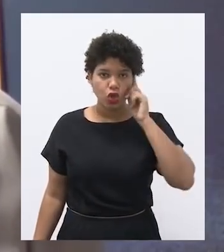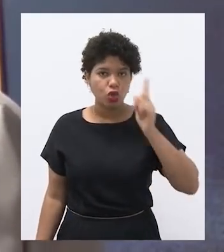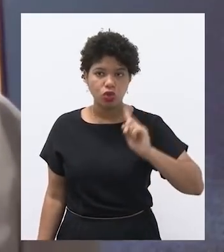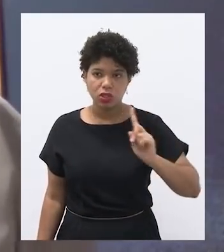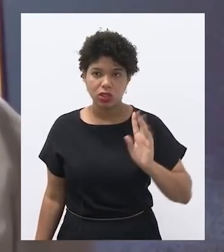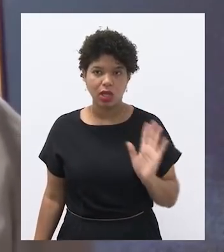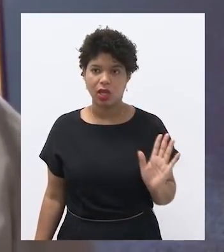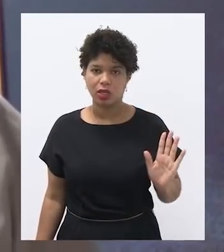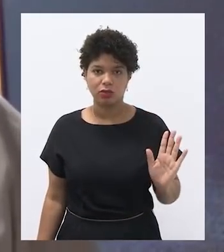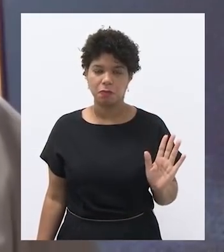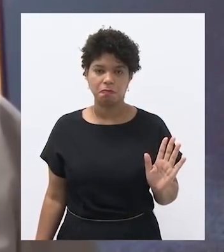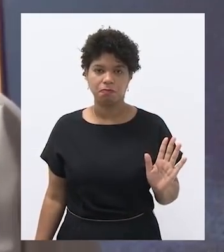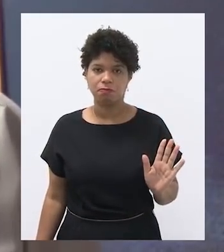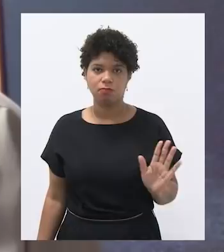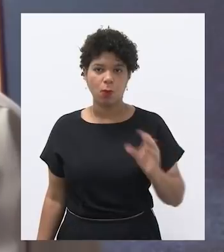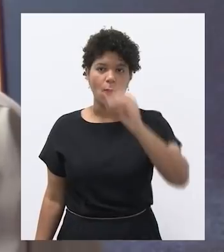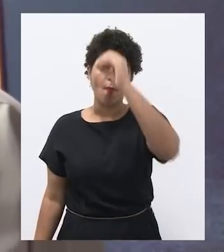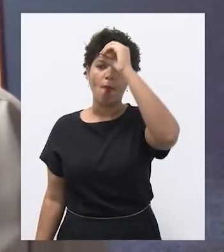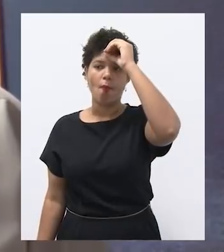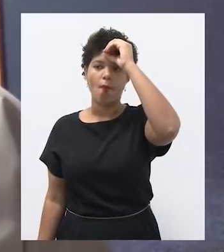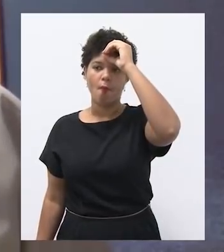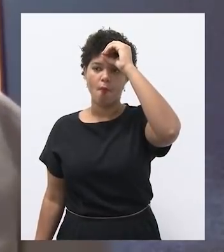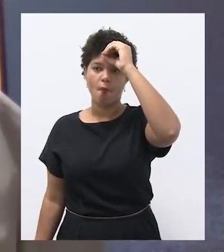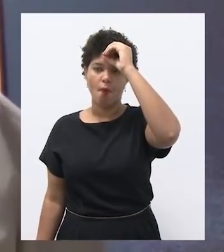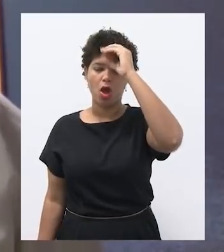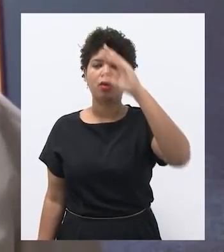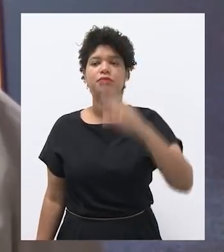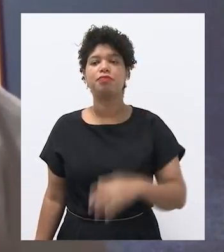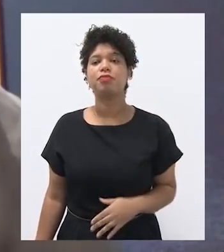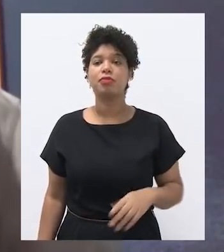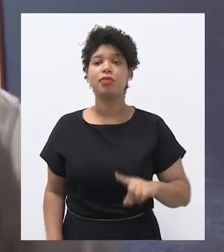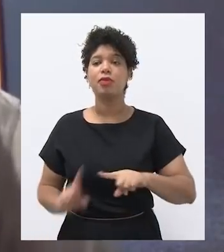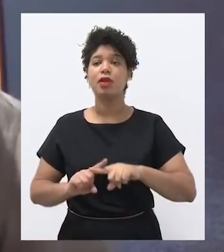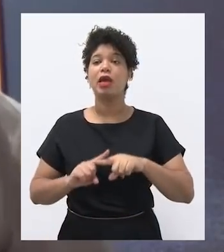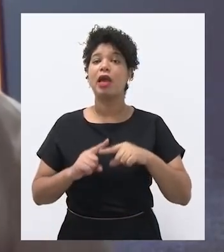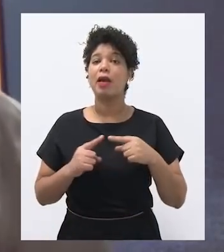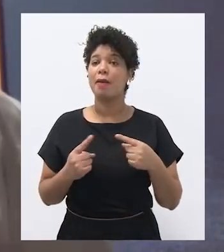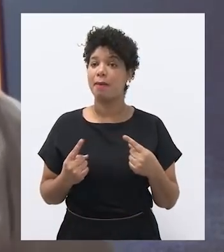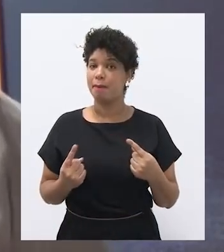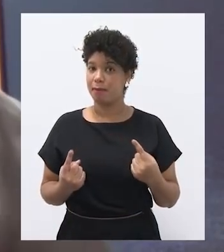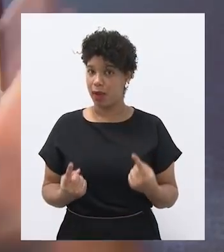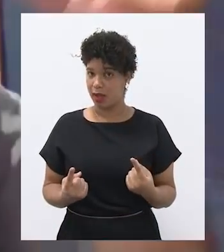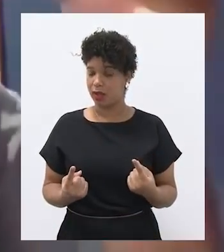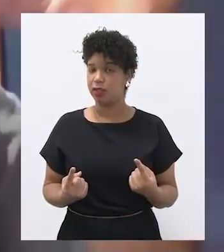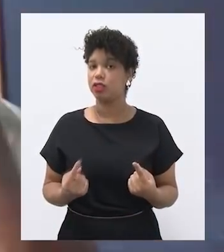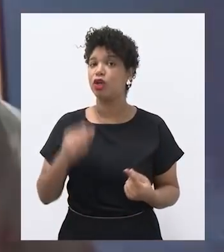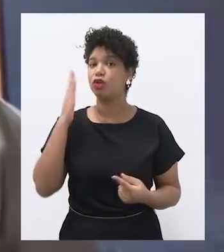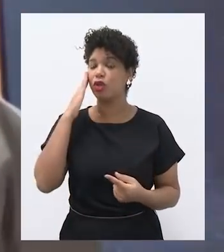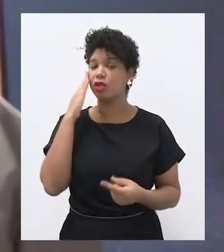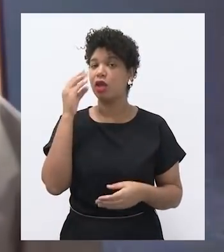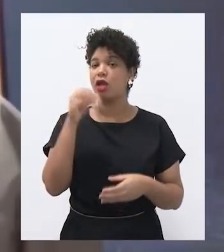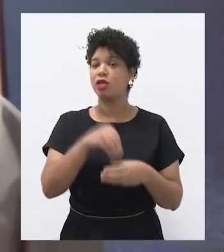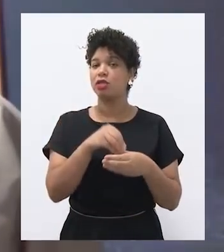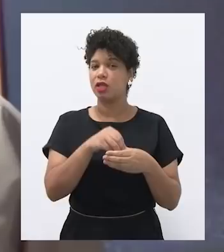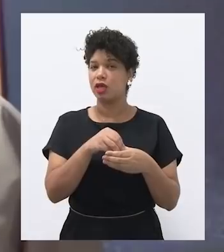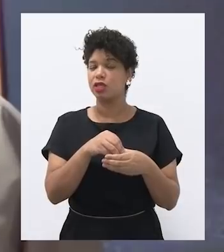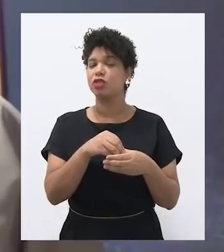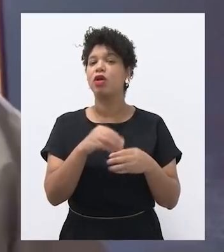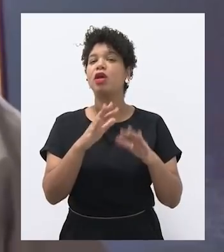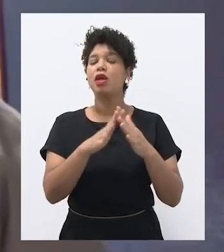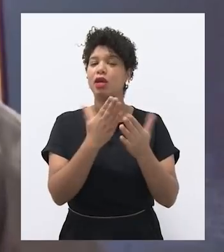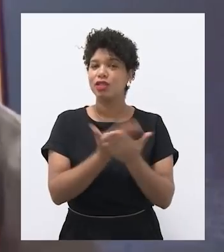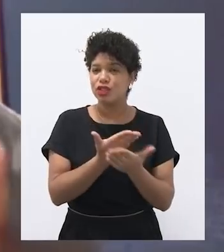desconheço, sou ignorante sobre esse tema. Mas eu imagino que, do ponto de vista dos núcleos, ou seja, quando a gente vai descendo para as